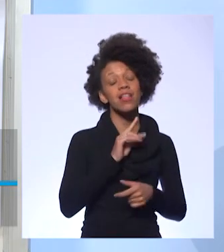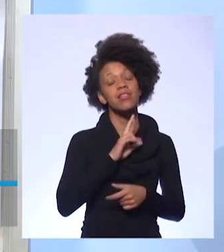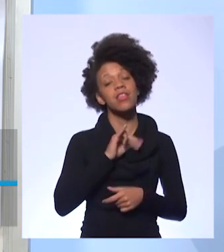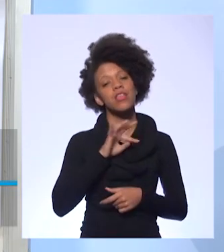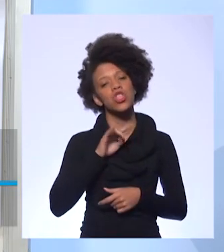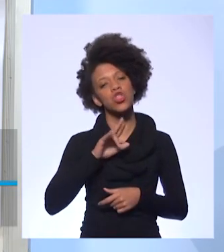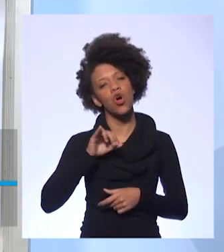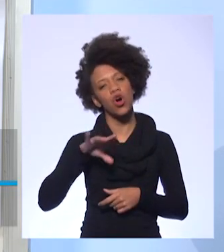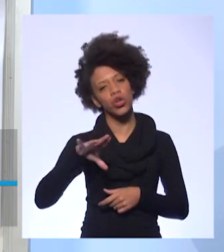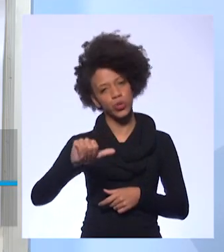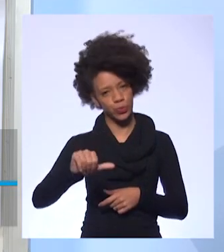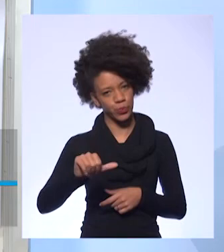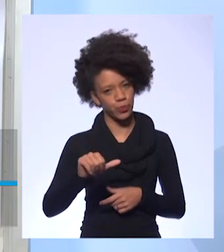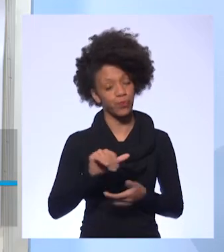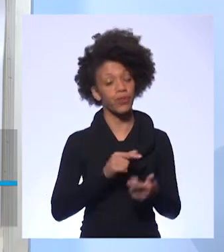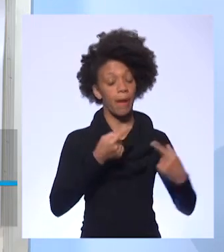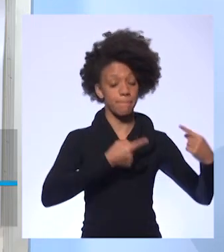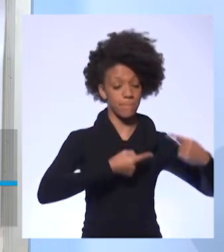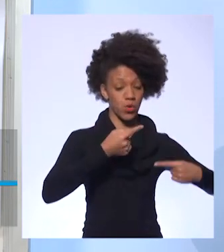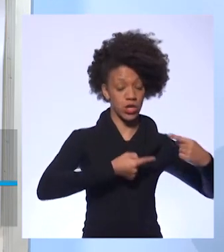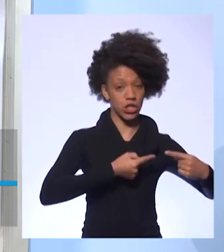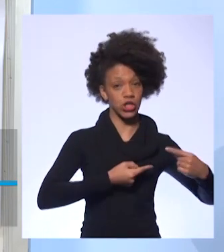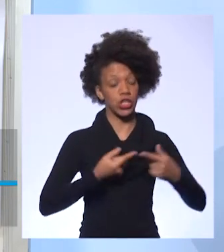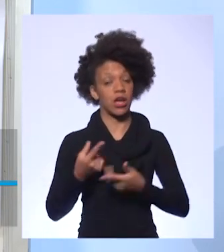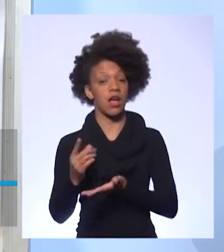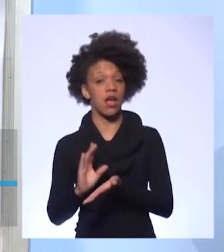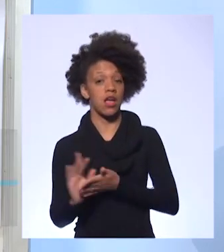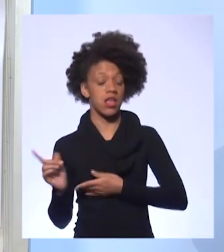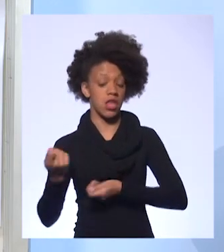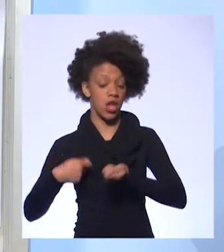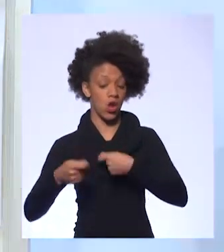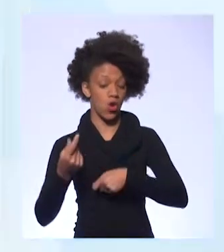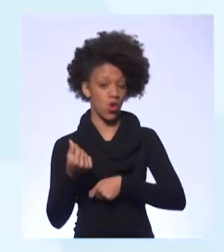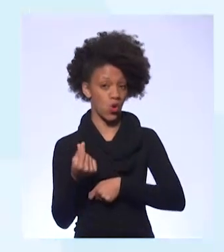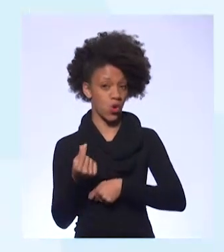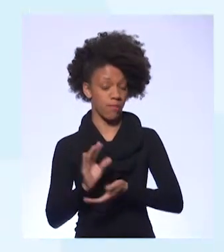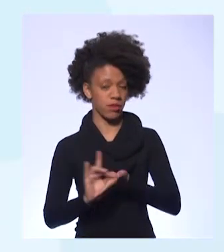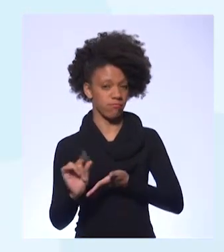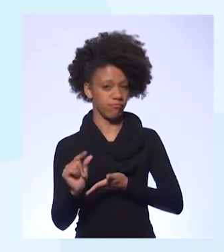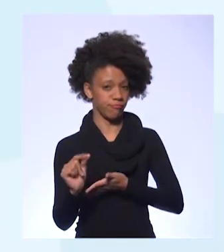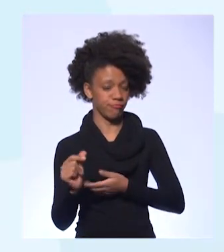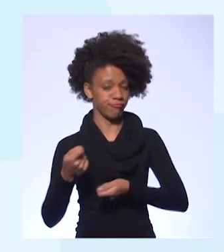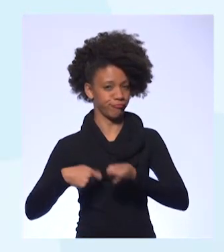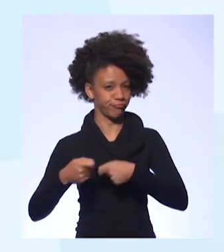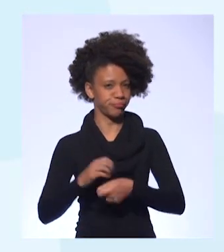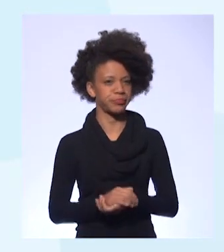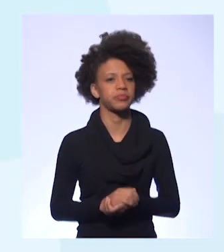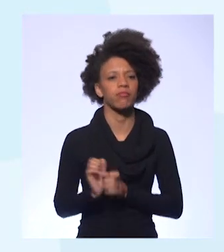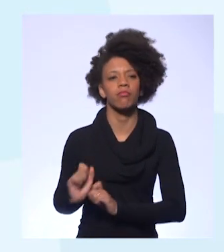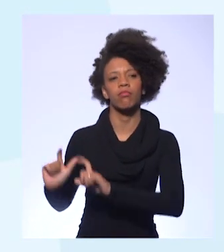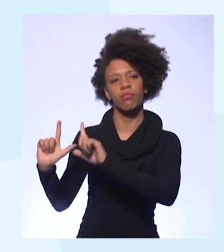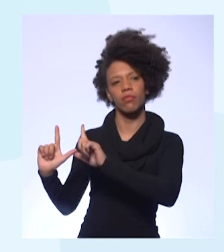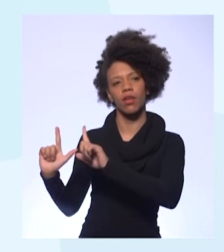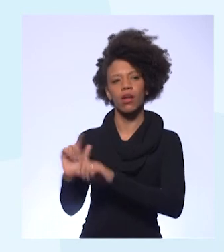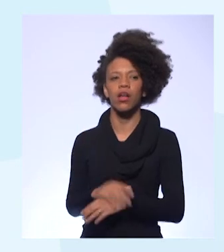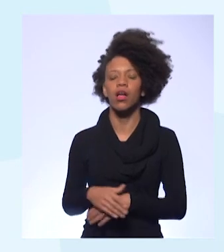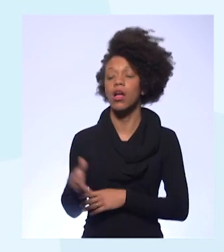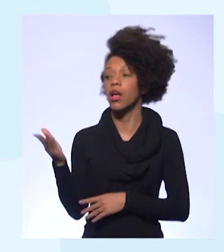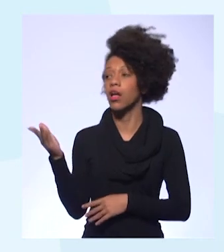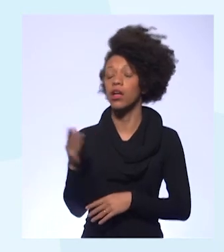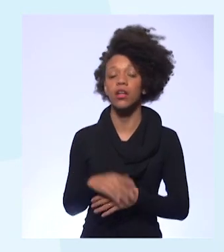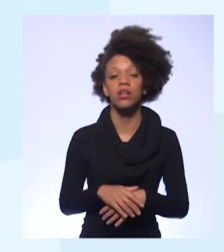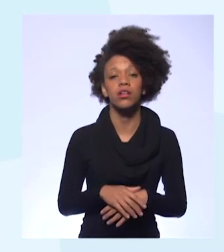e por situação econômica mais uma imagem na tela para vocês eu trouxe essa imagem né que é uma foto